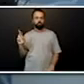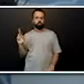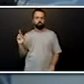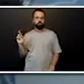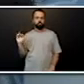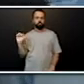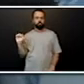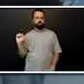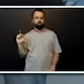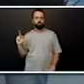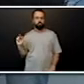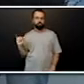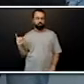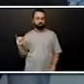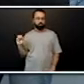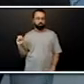quantidade.